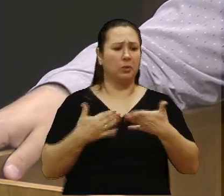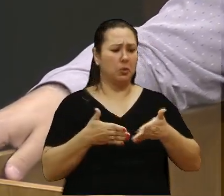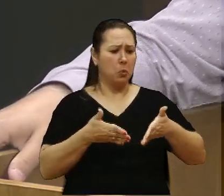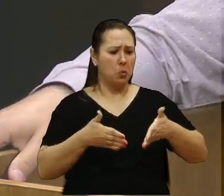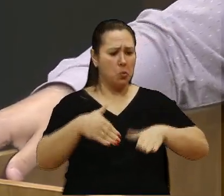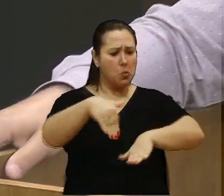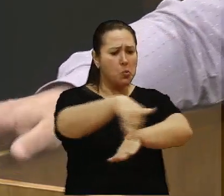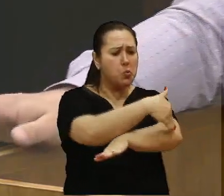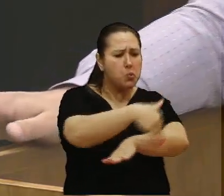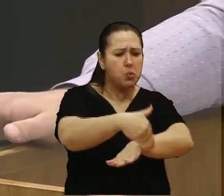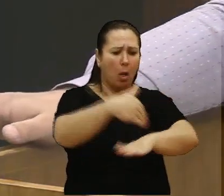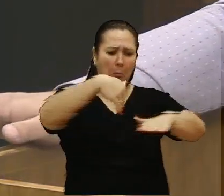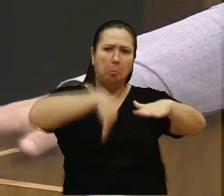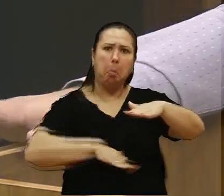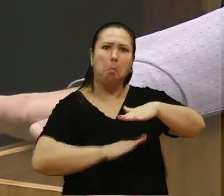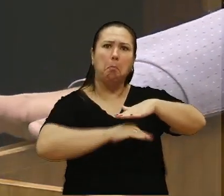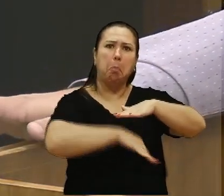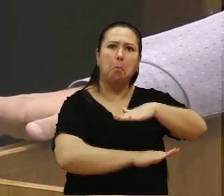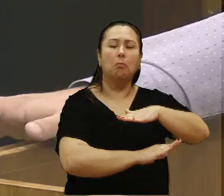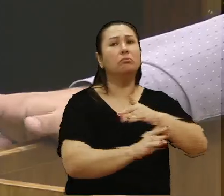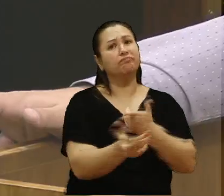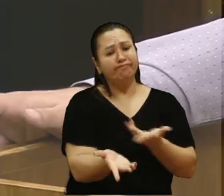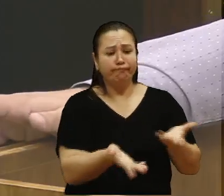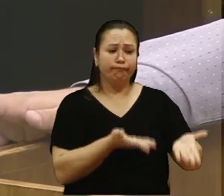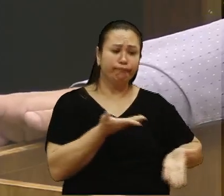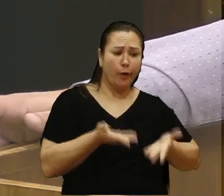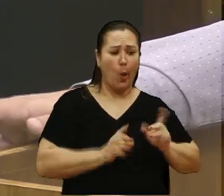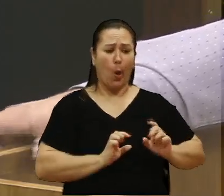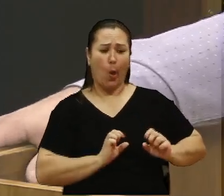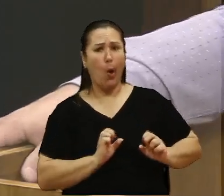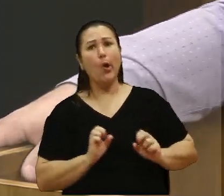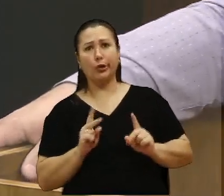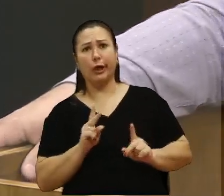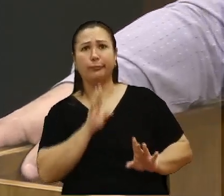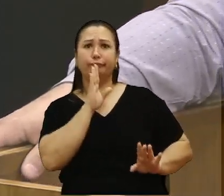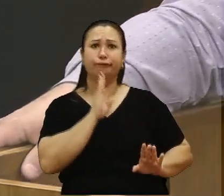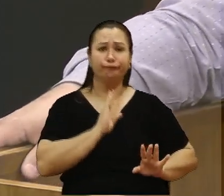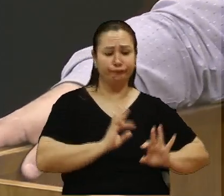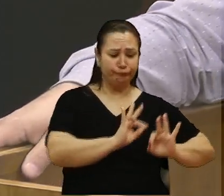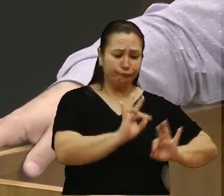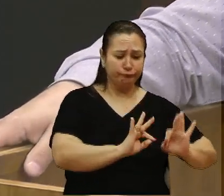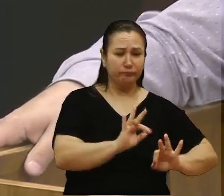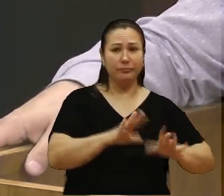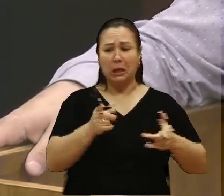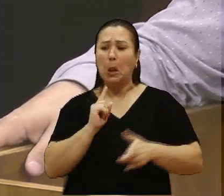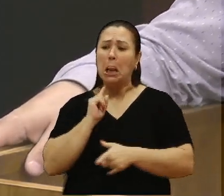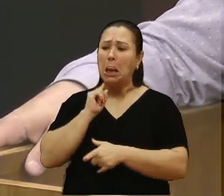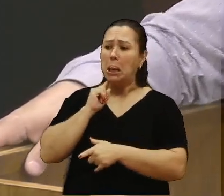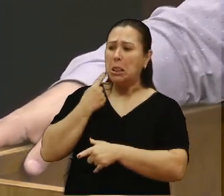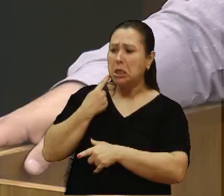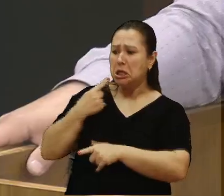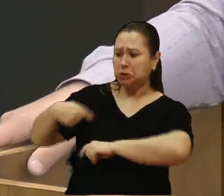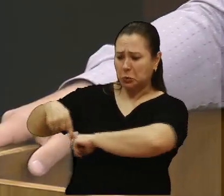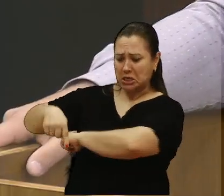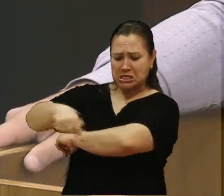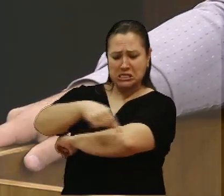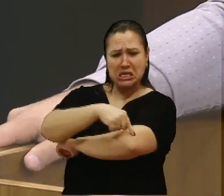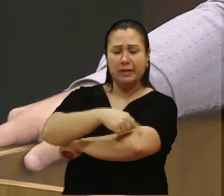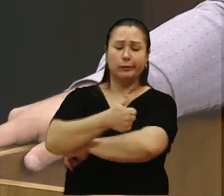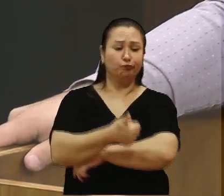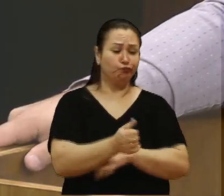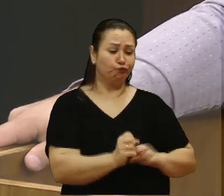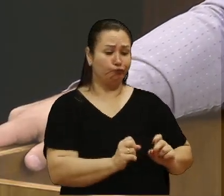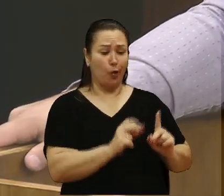rua que está esburacada, ainda dá para tolerar. Quando é um lixão na esquina, ainda dá para